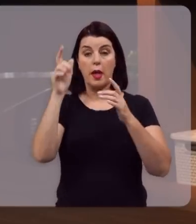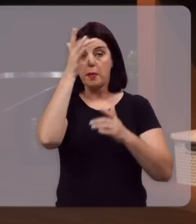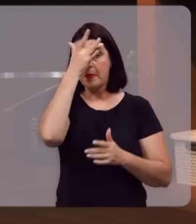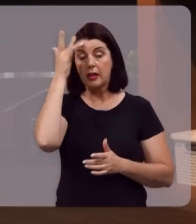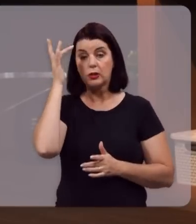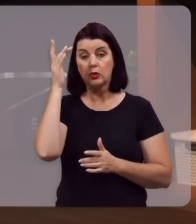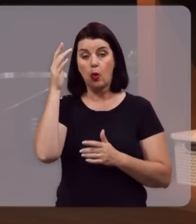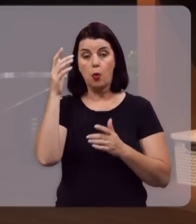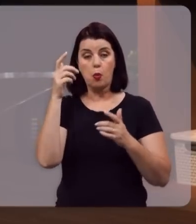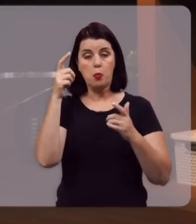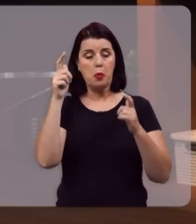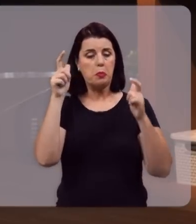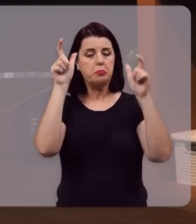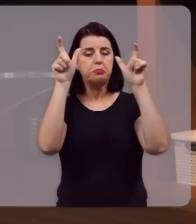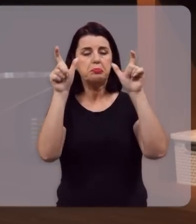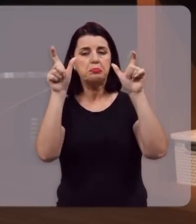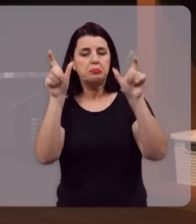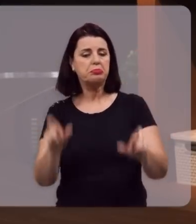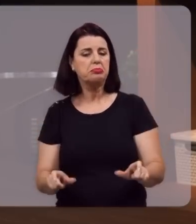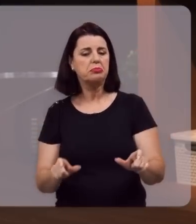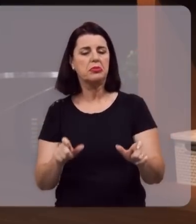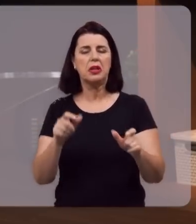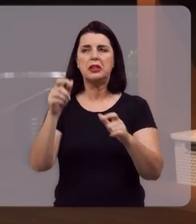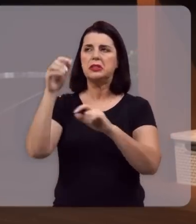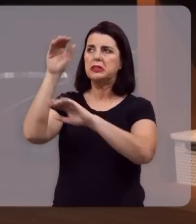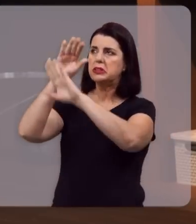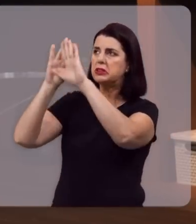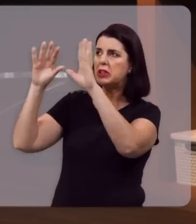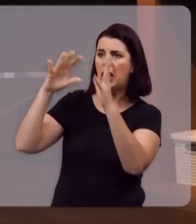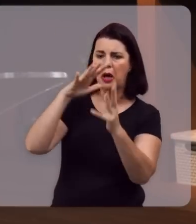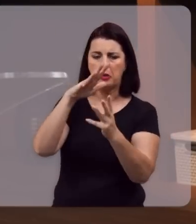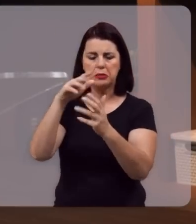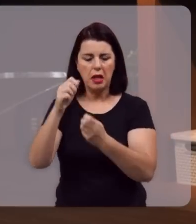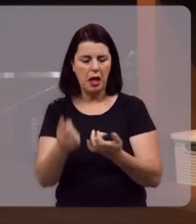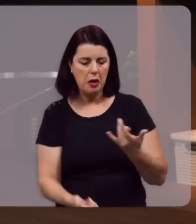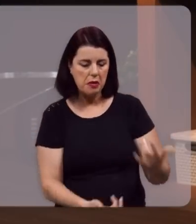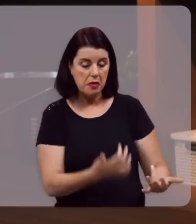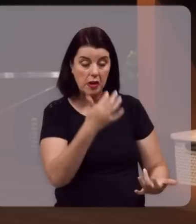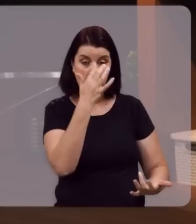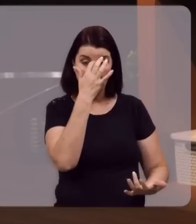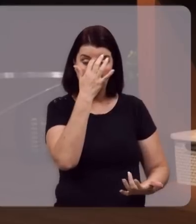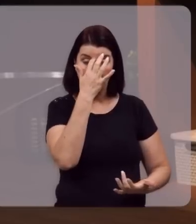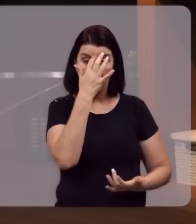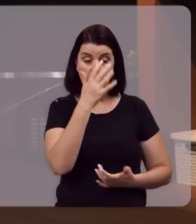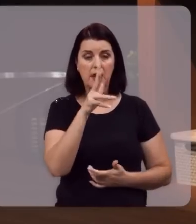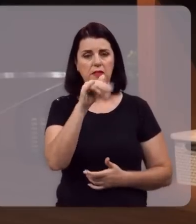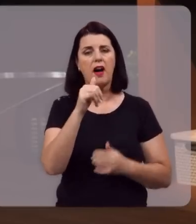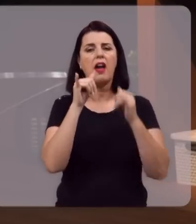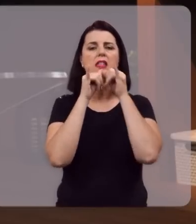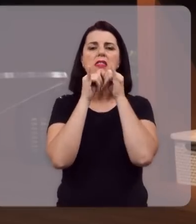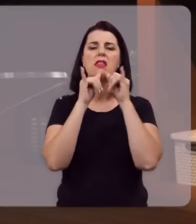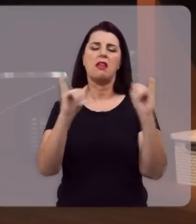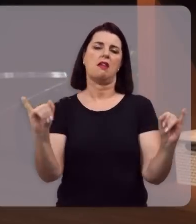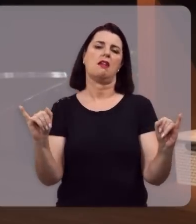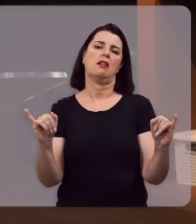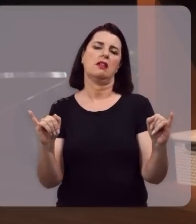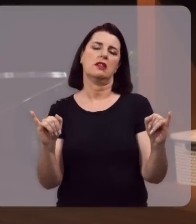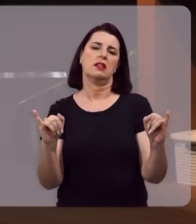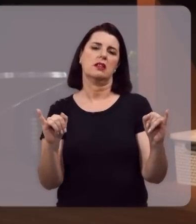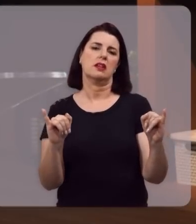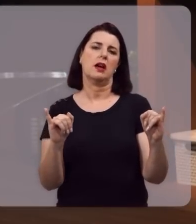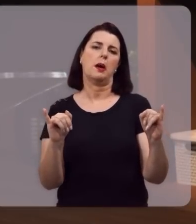na terra e no inferno que seja dispensado desta